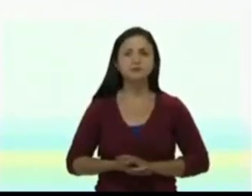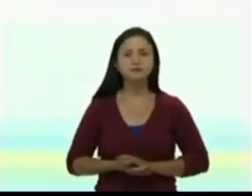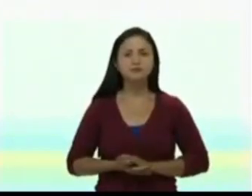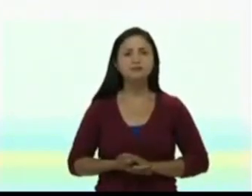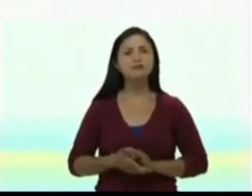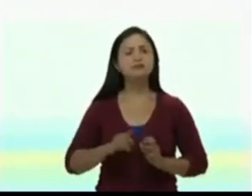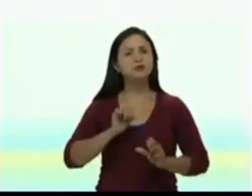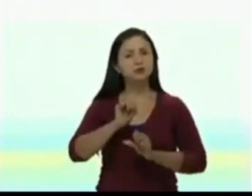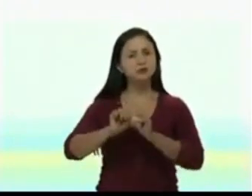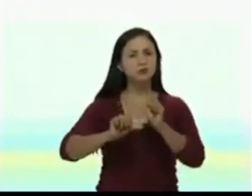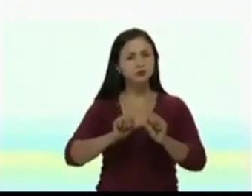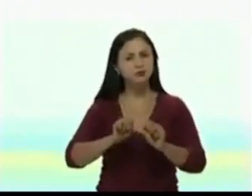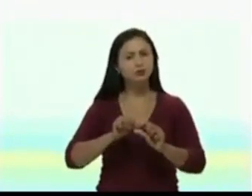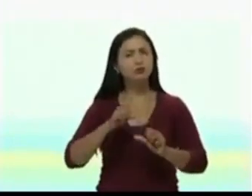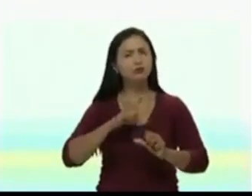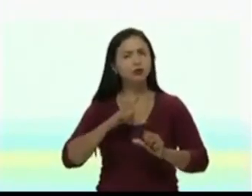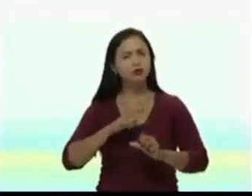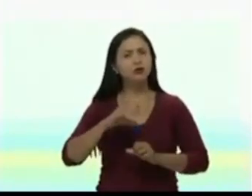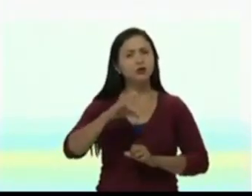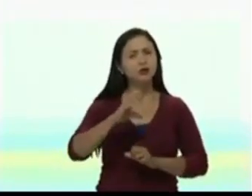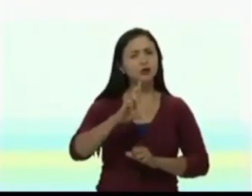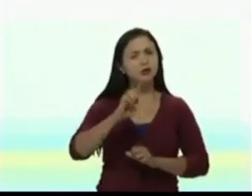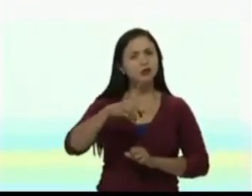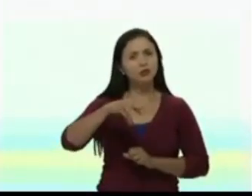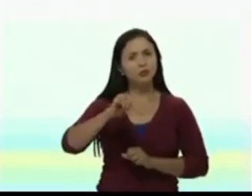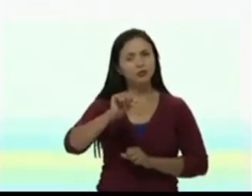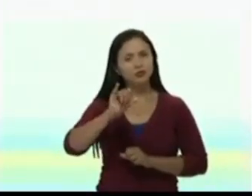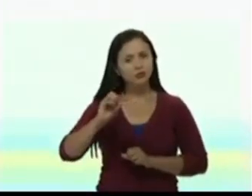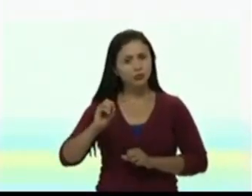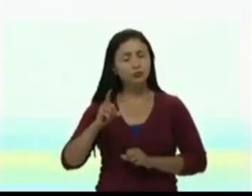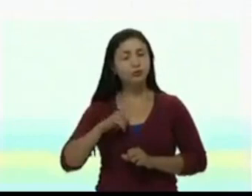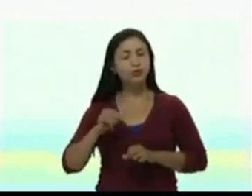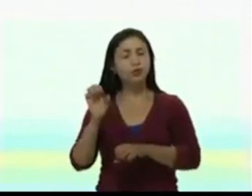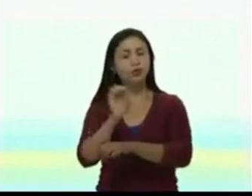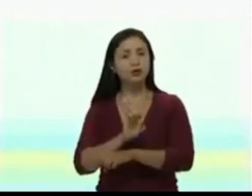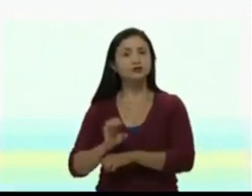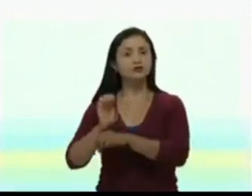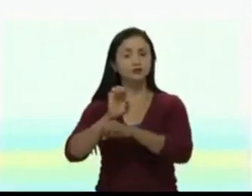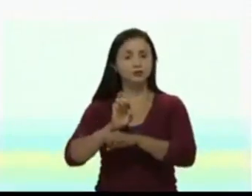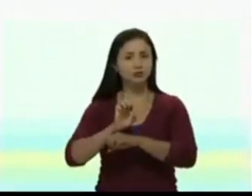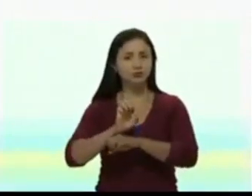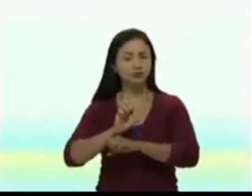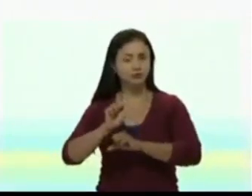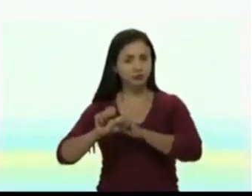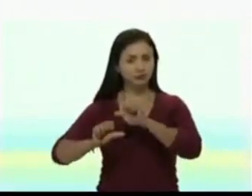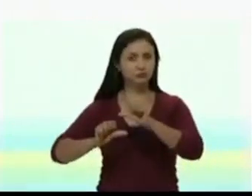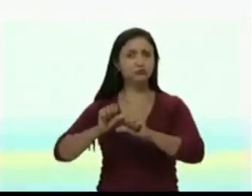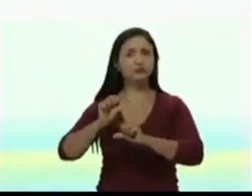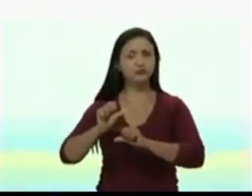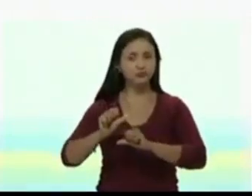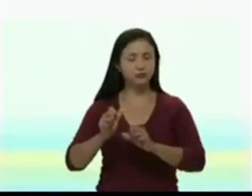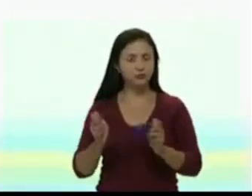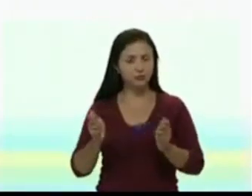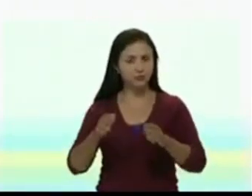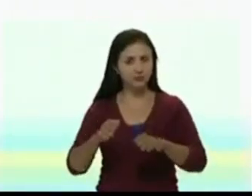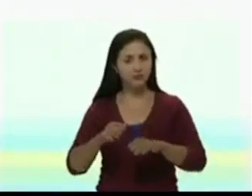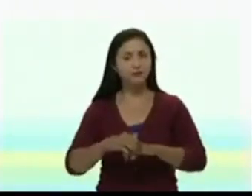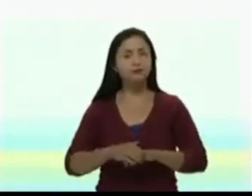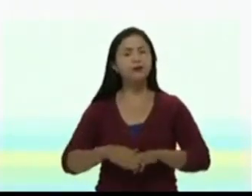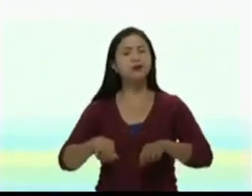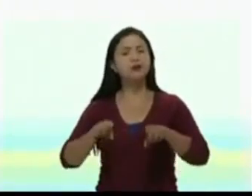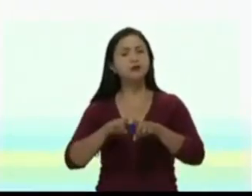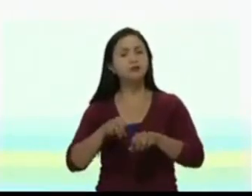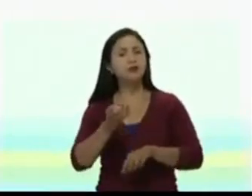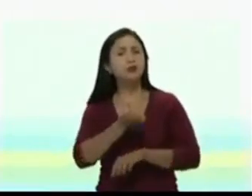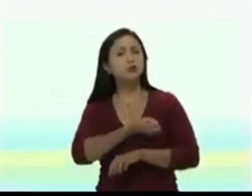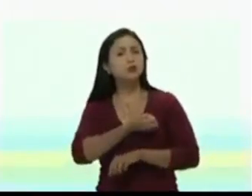Nas mutações cromossômicas podem ocorrer alterações na estrutura, que são denominadas então mutações cromossômicas estruturais, ou no